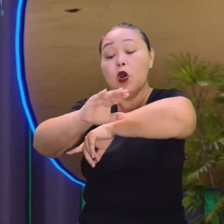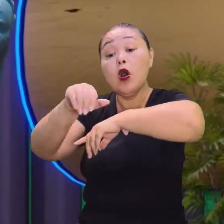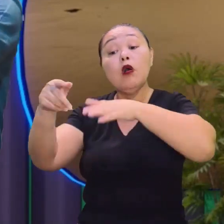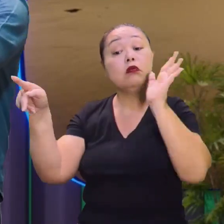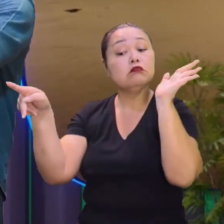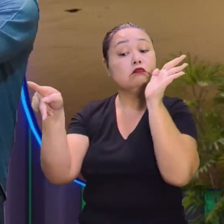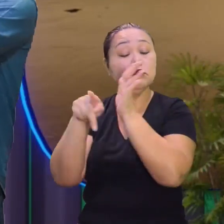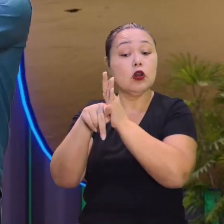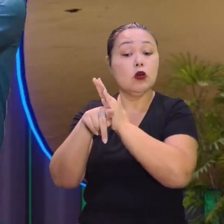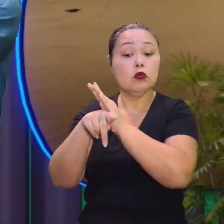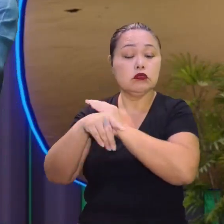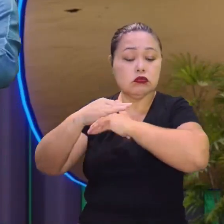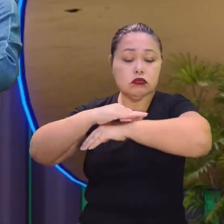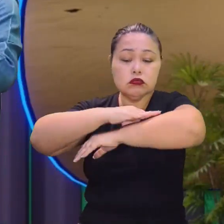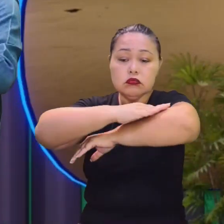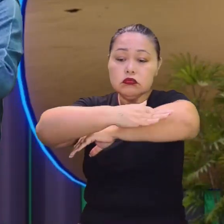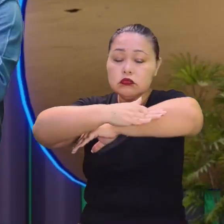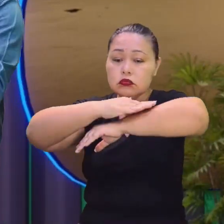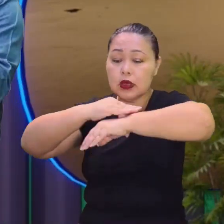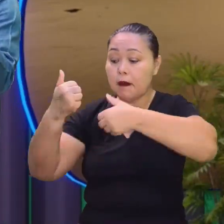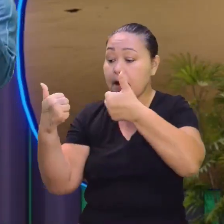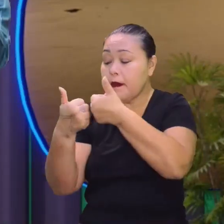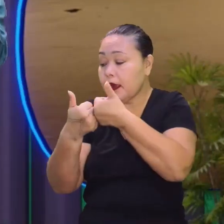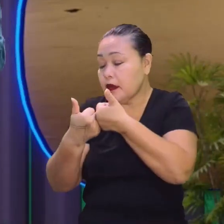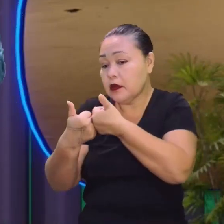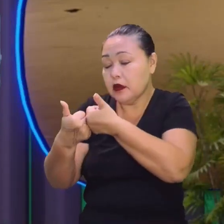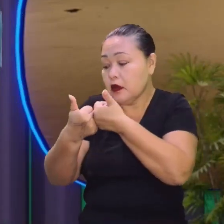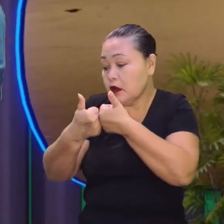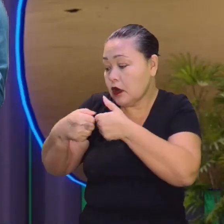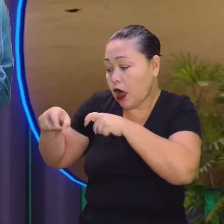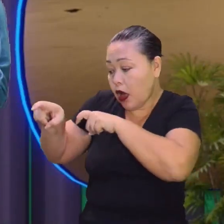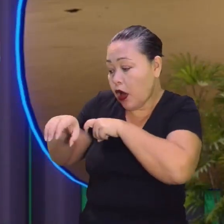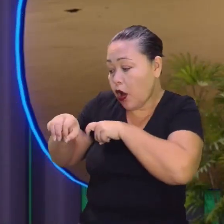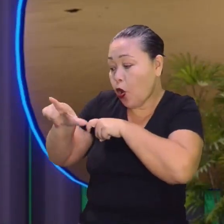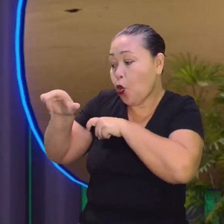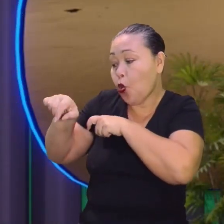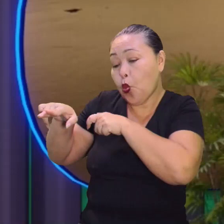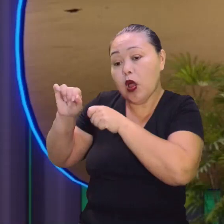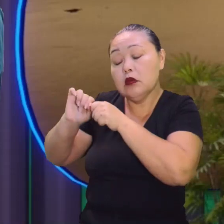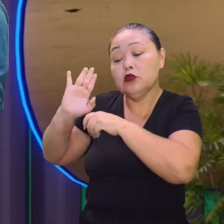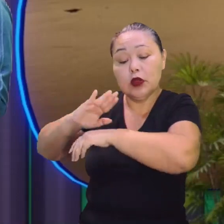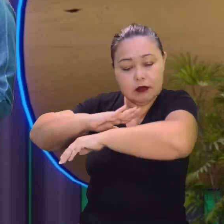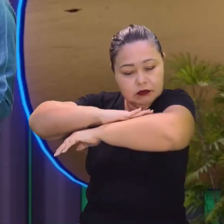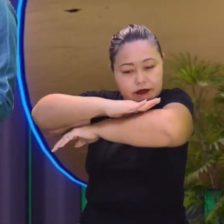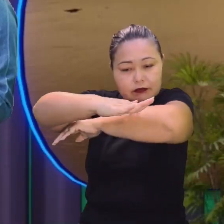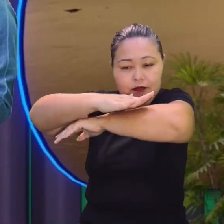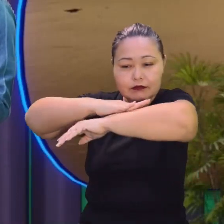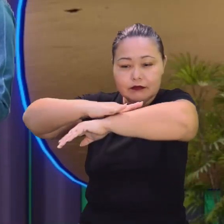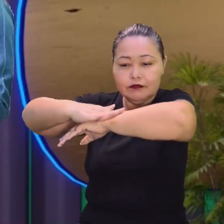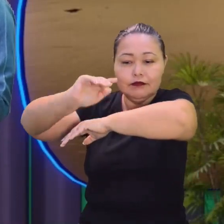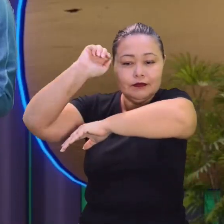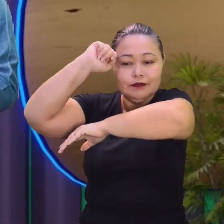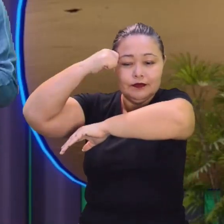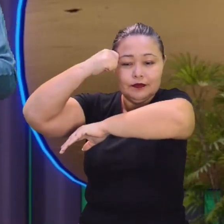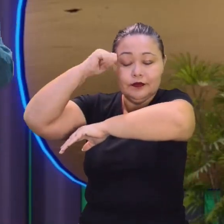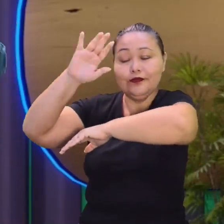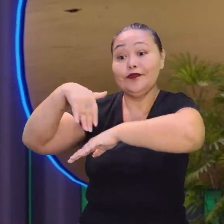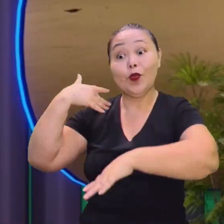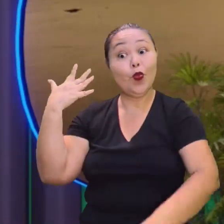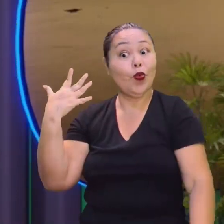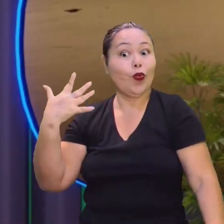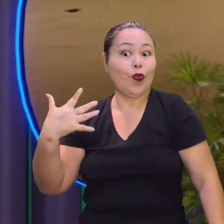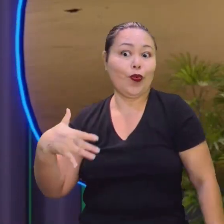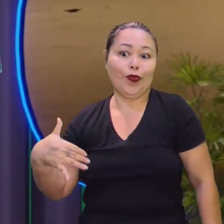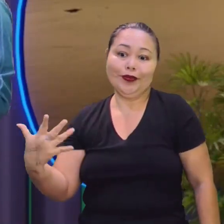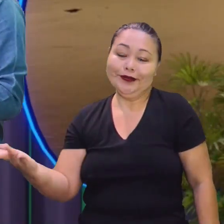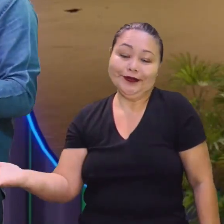a própria estradas ali perto desses colonos já é pavimentada, já é asfaltada,